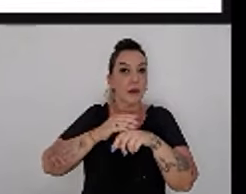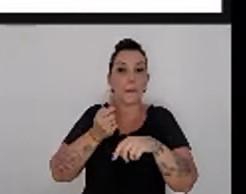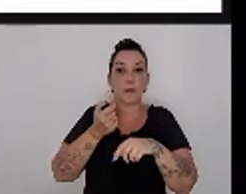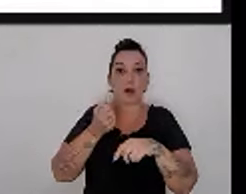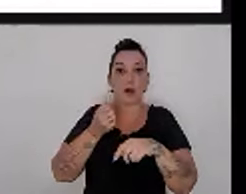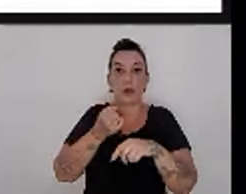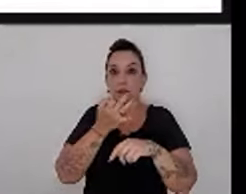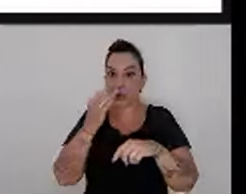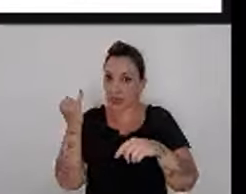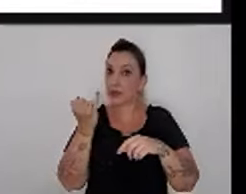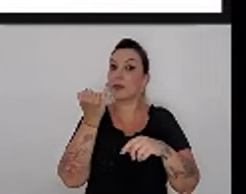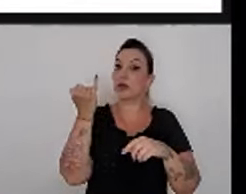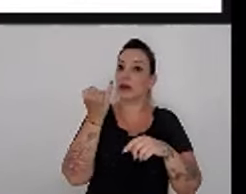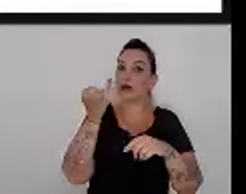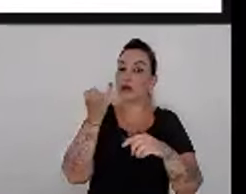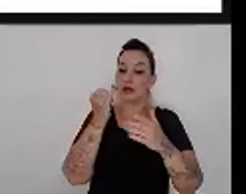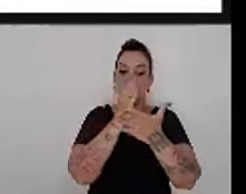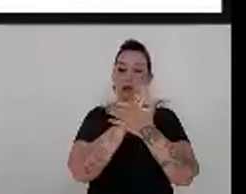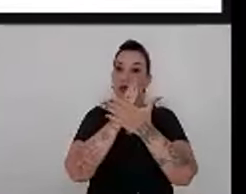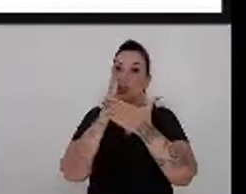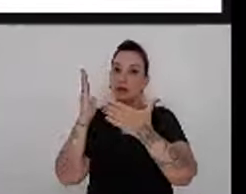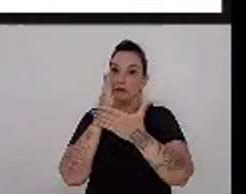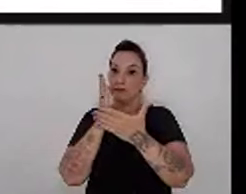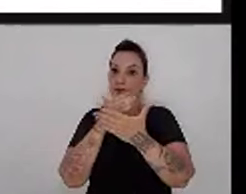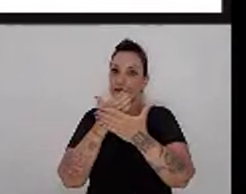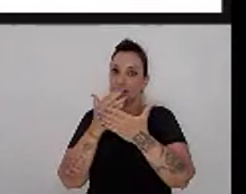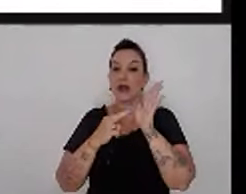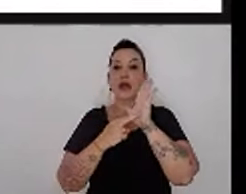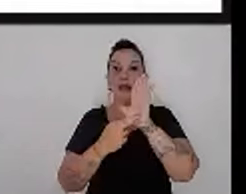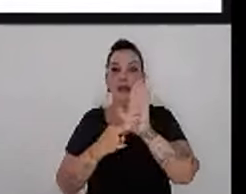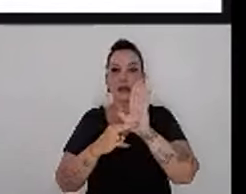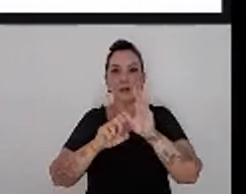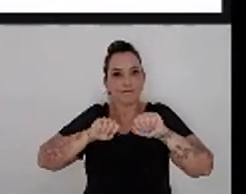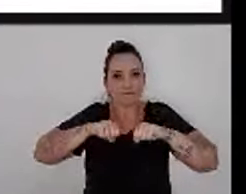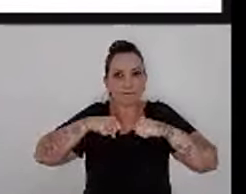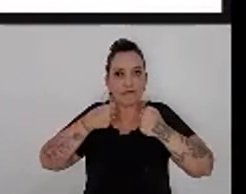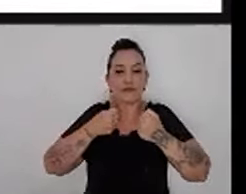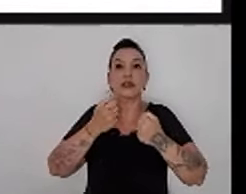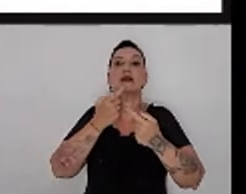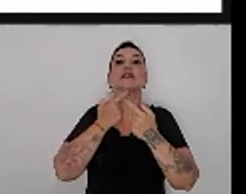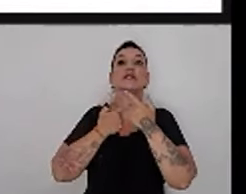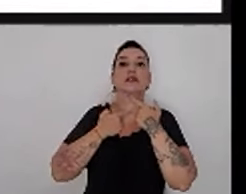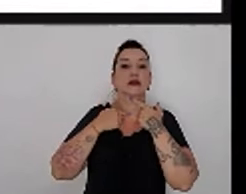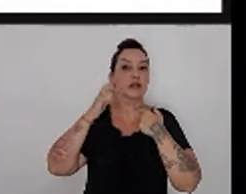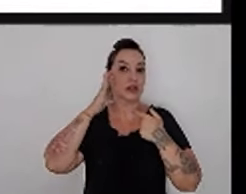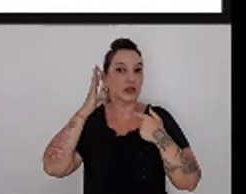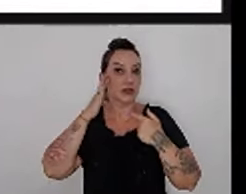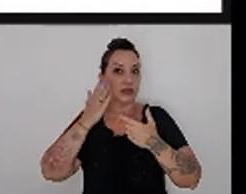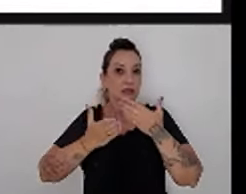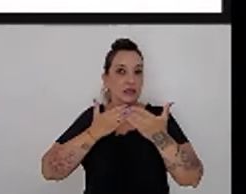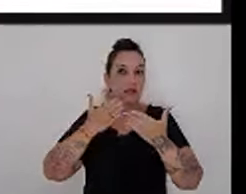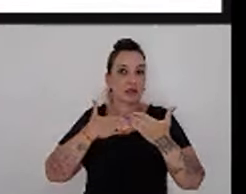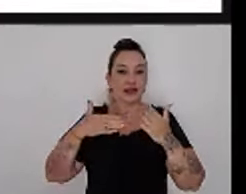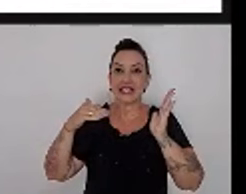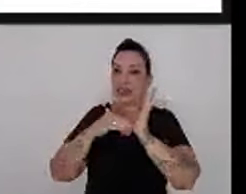pouco numerosa, porém muito rica bibliografia, é um empenho em tornar o desejo, uma noção